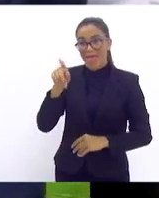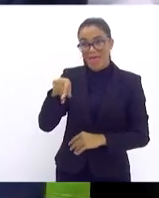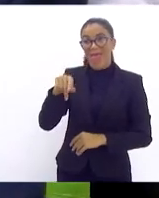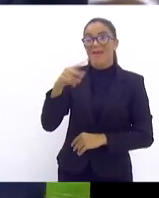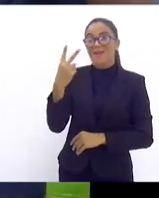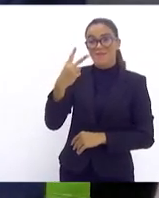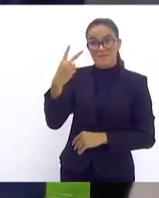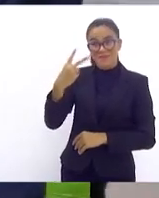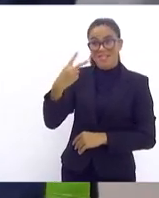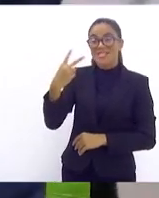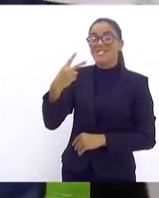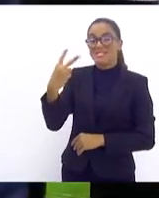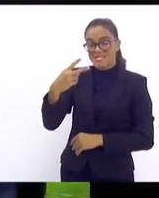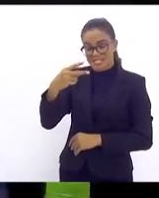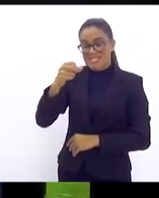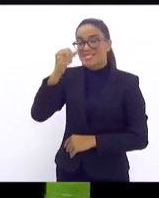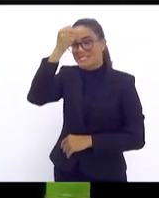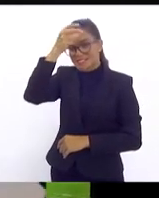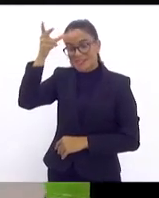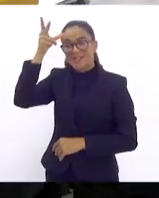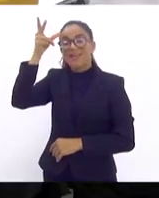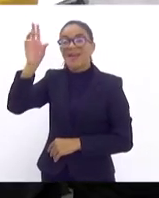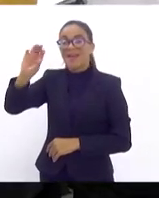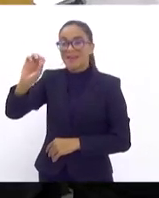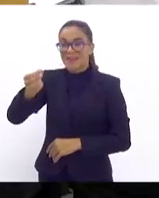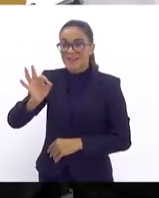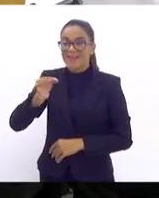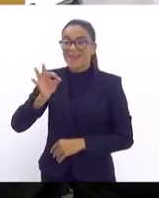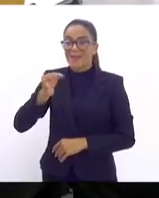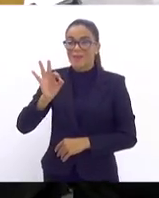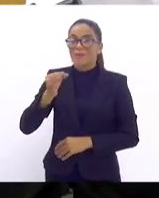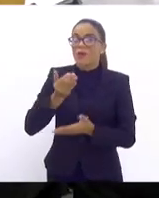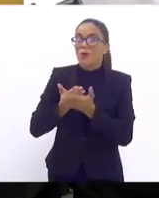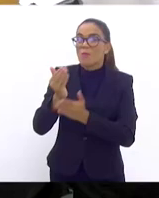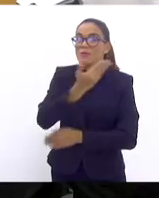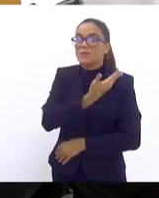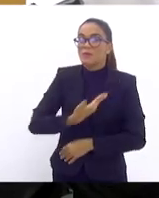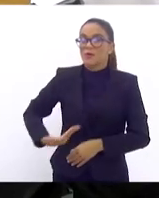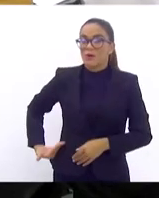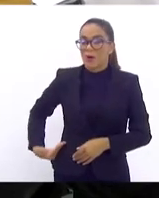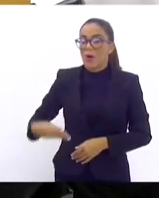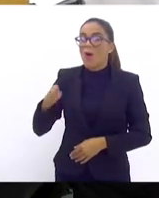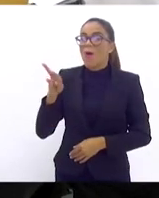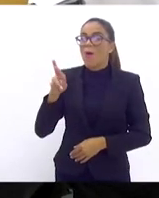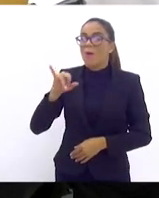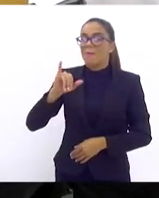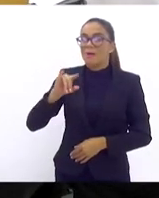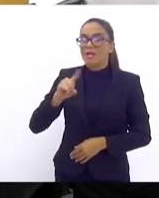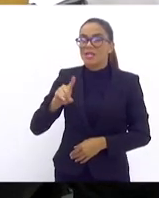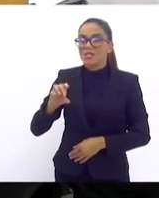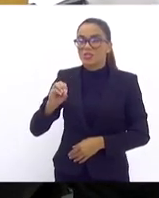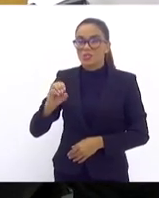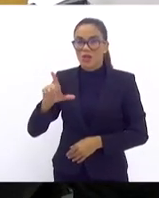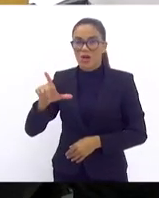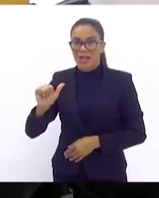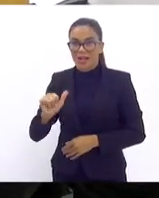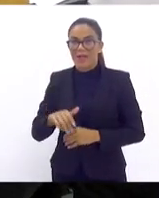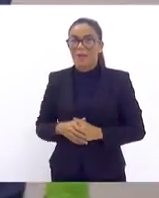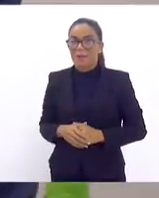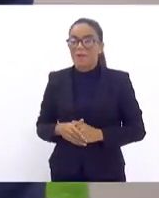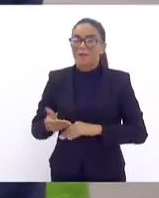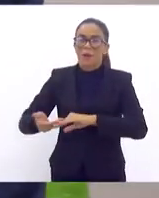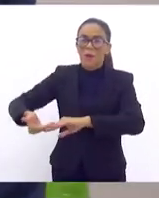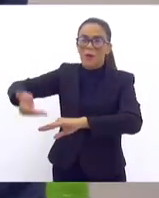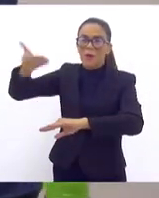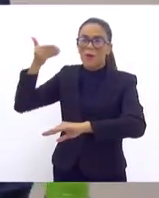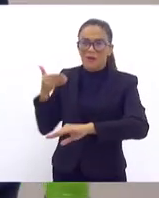ser justo, o projeto de despoluição da Baía de Guanabara começou no governo de Leonel de Moura Brizola, só para ser justo. Então, anteriormente a